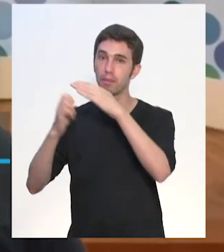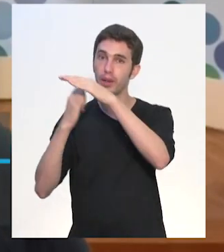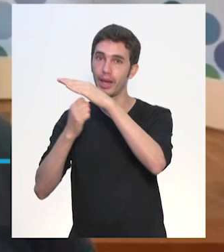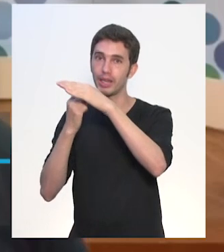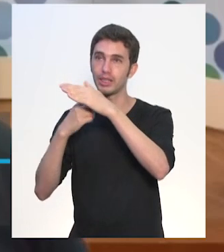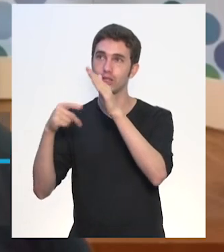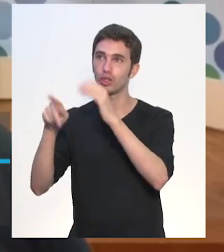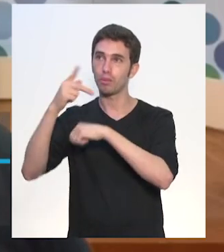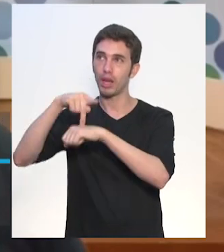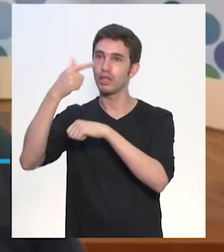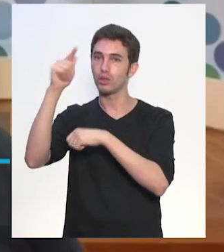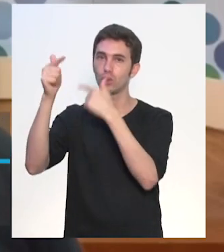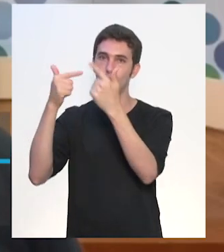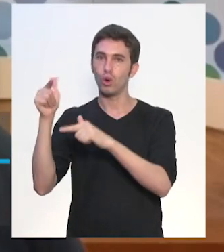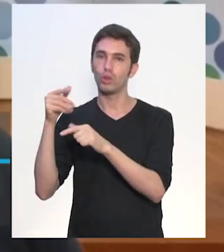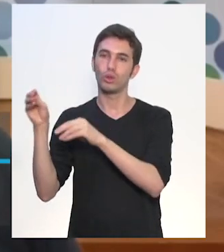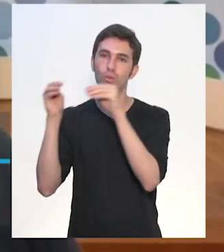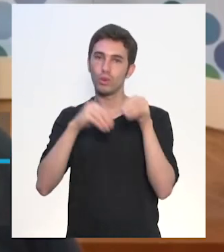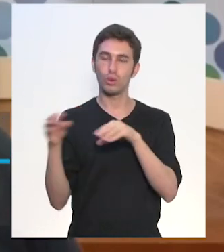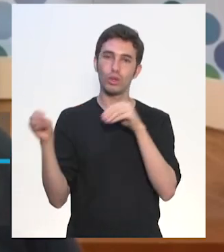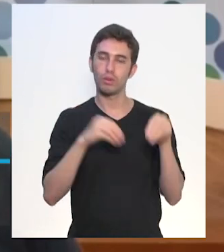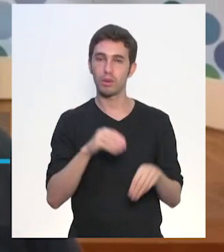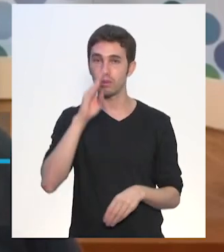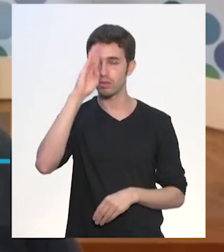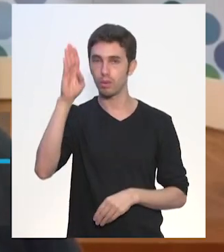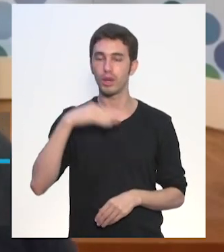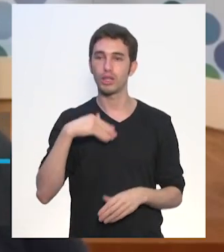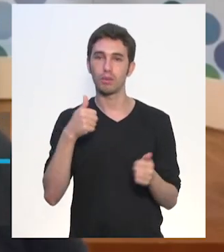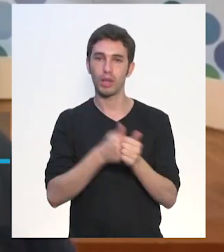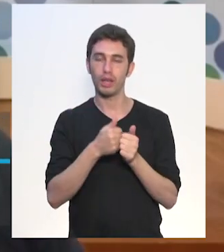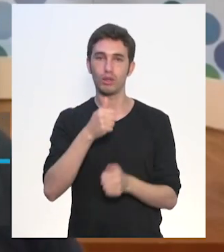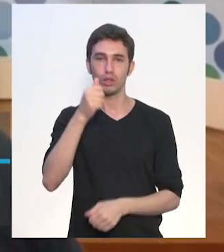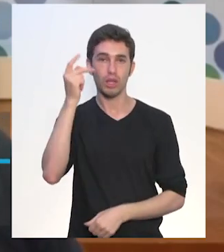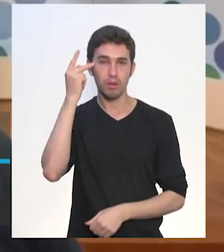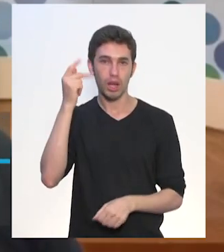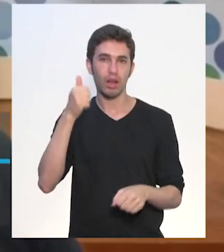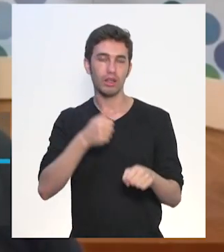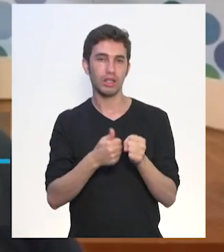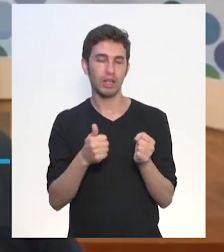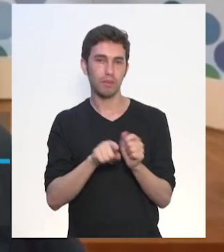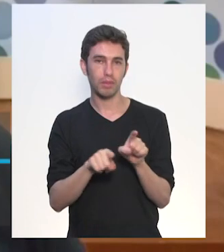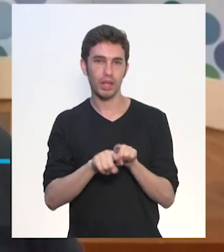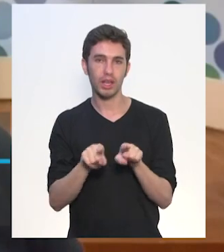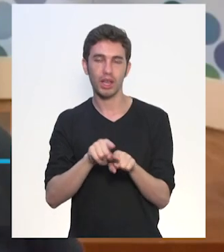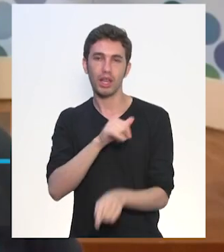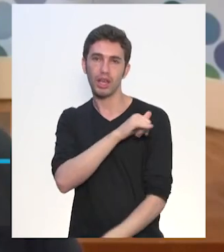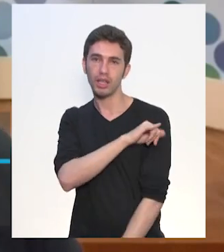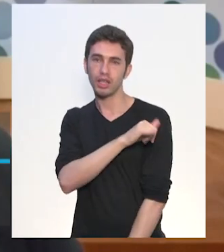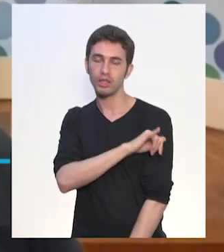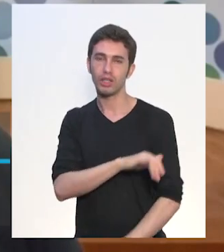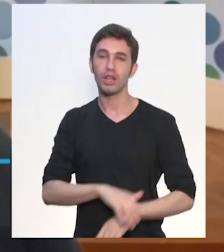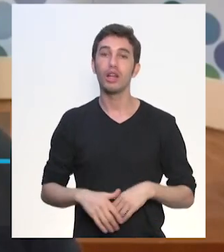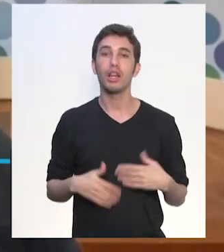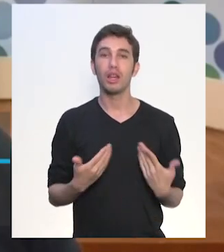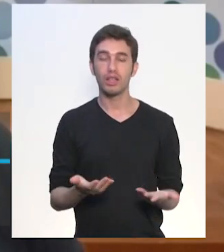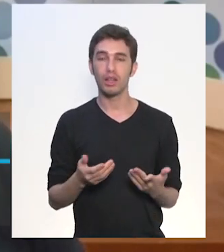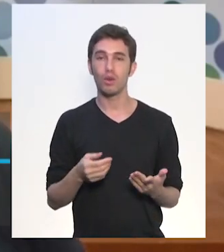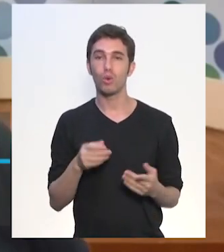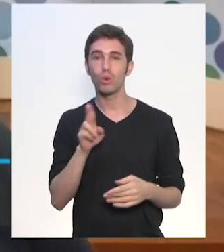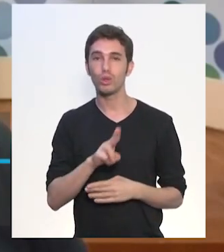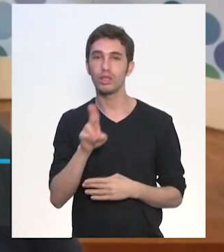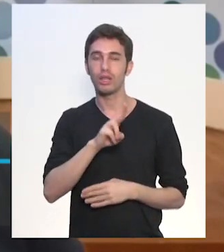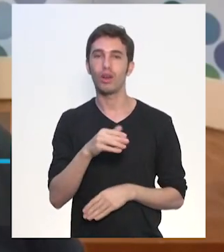Brasil, né, principalmente no eixo Rio-São Paulo, as indústrias automobilísticas, que necessitam, né, dessa matéria-prima